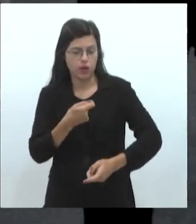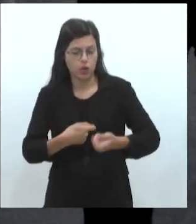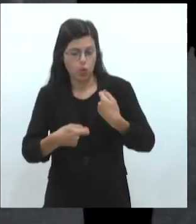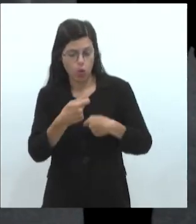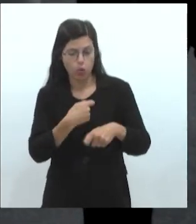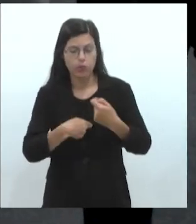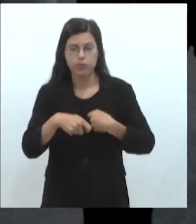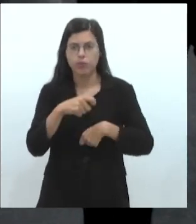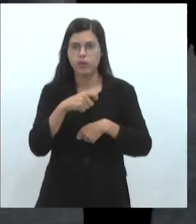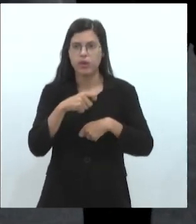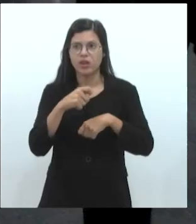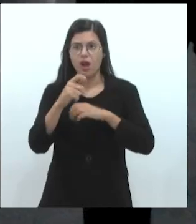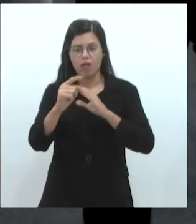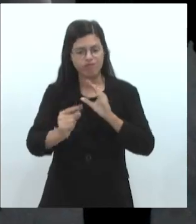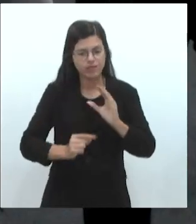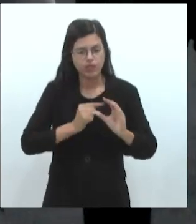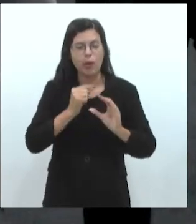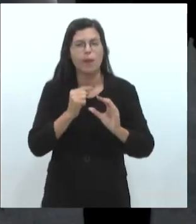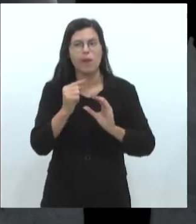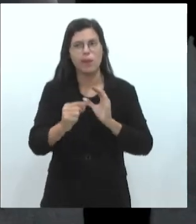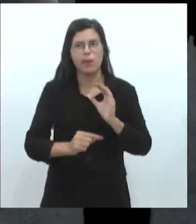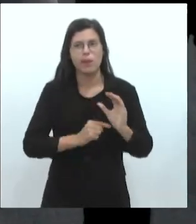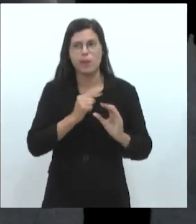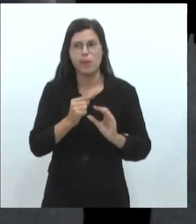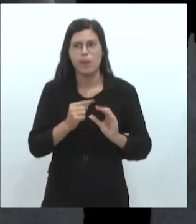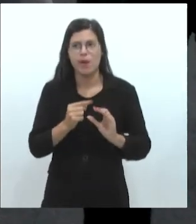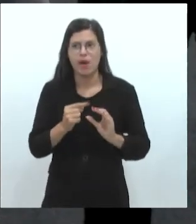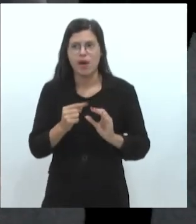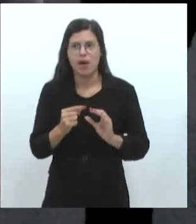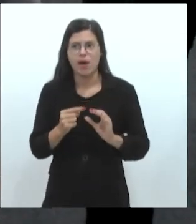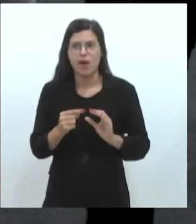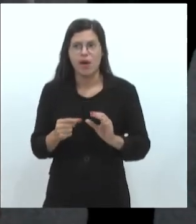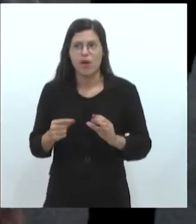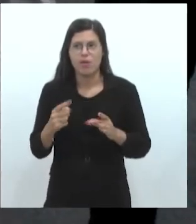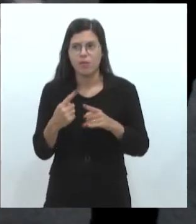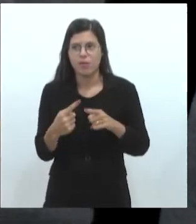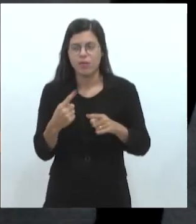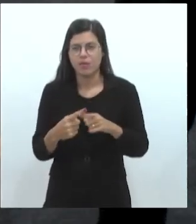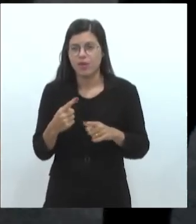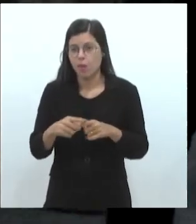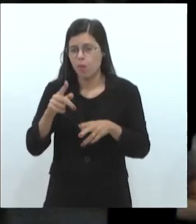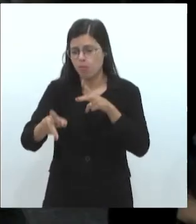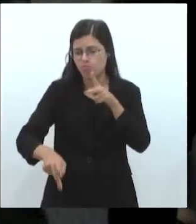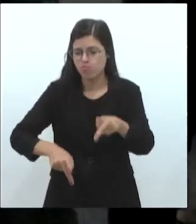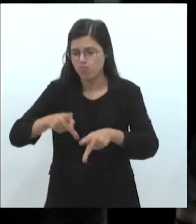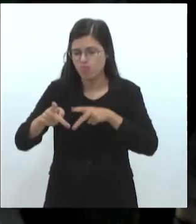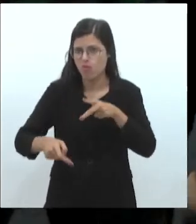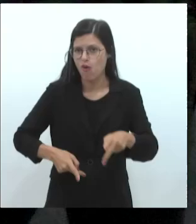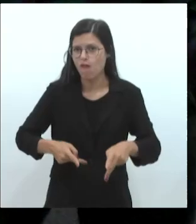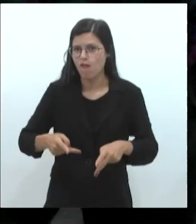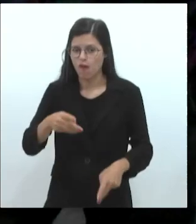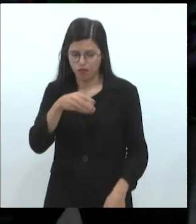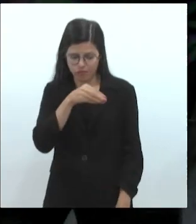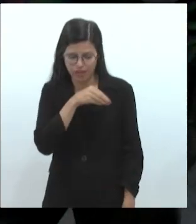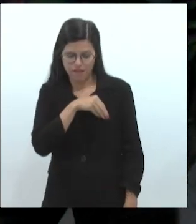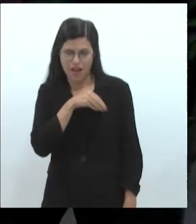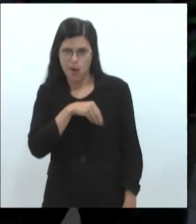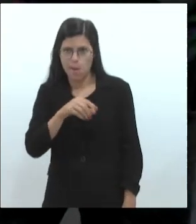circular entra um pouquinho do bolso e sai um montão. Aí quebra o